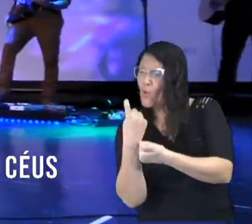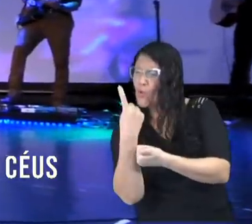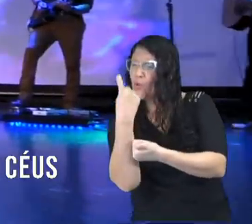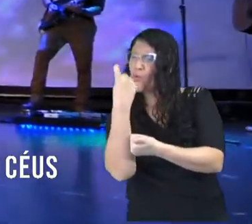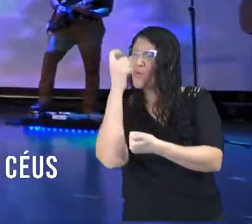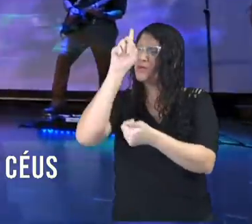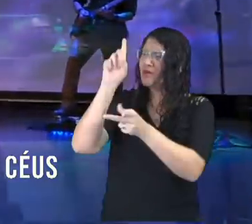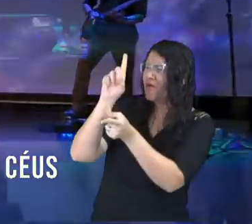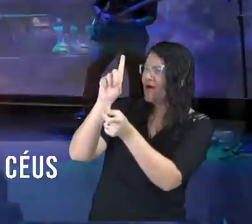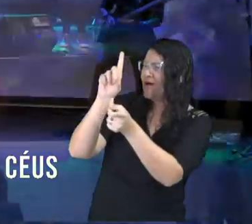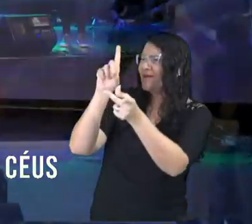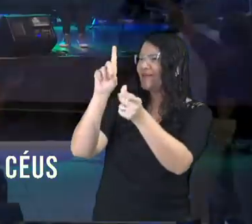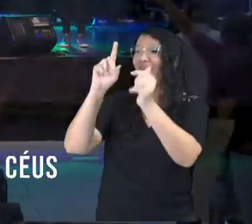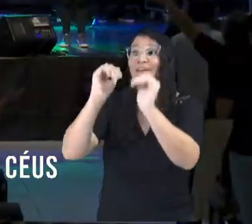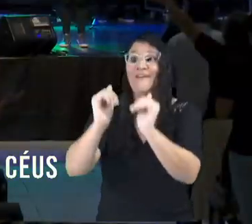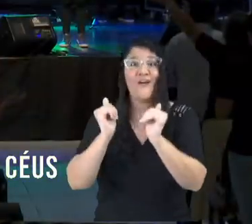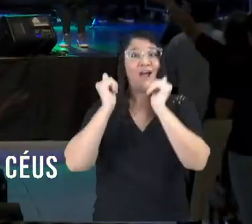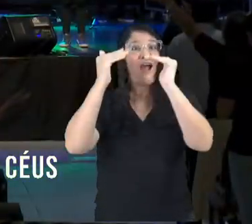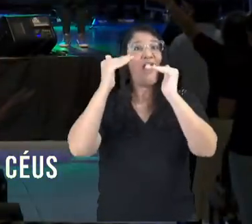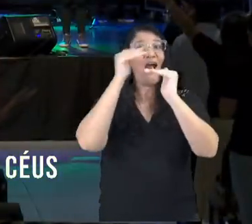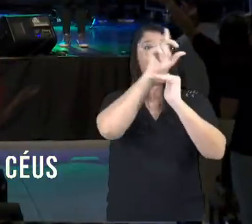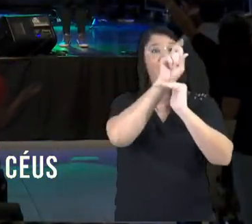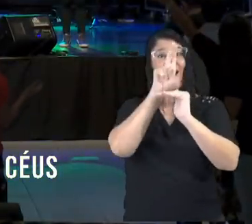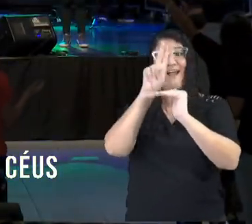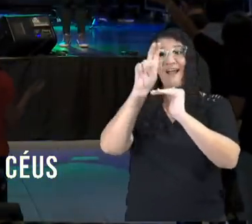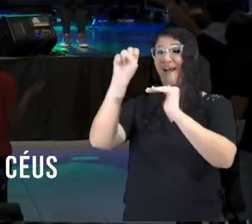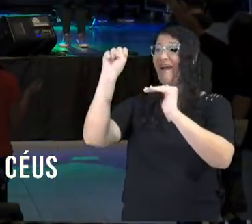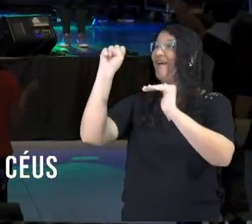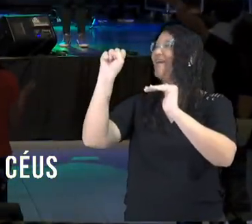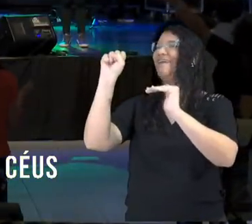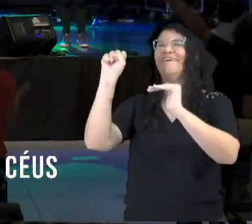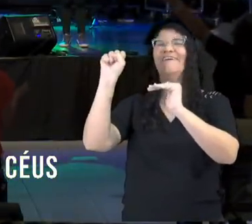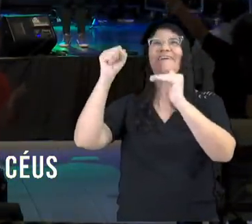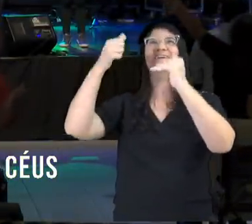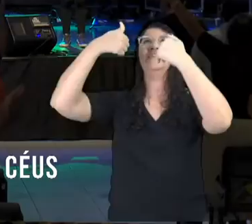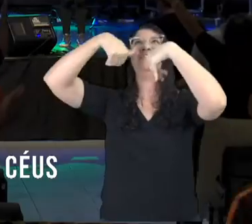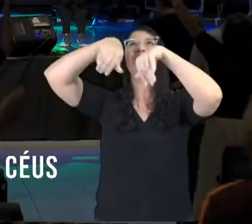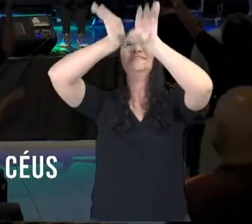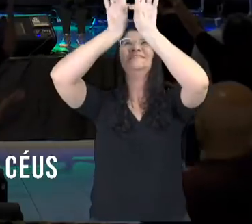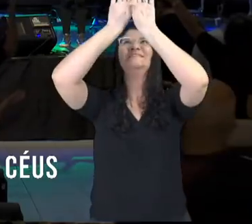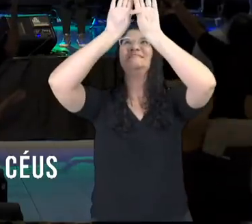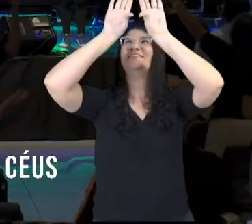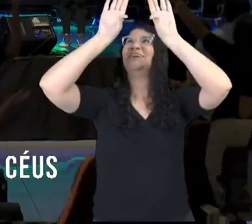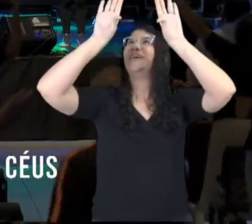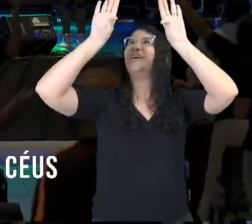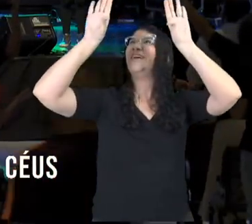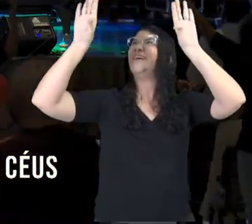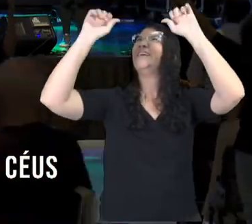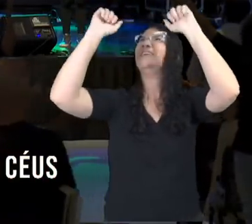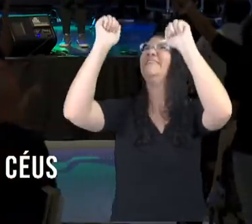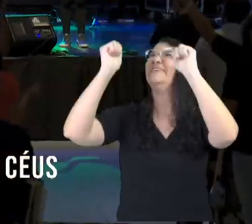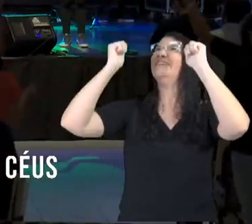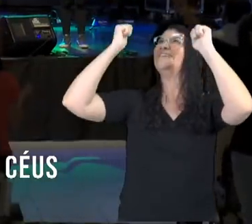Deus eterno sobre toda a terra e